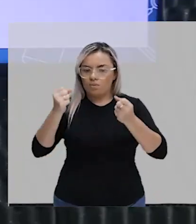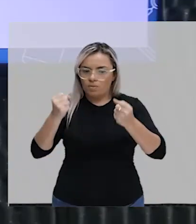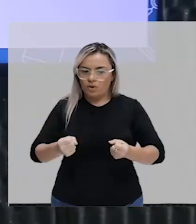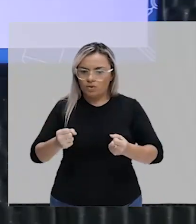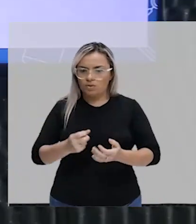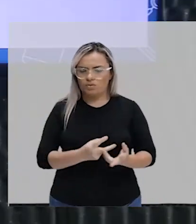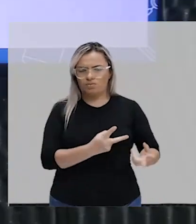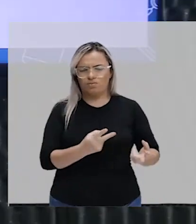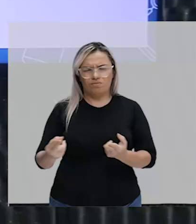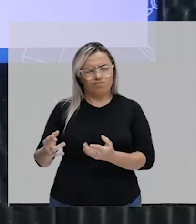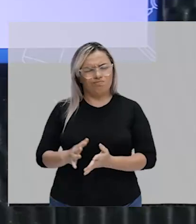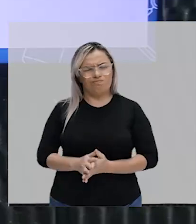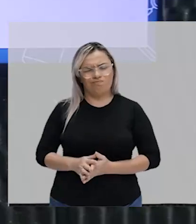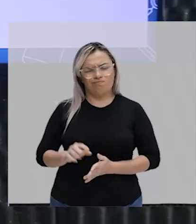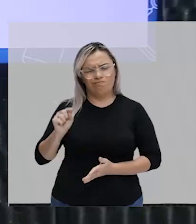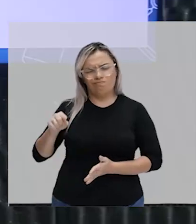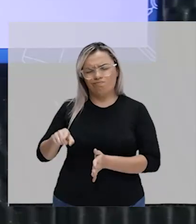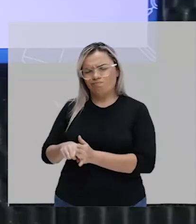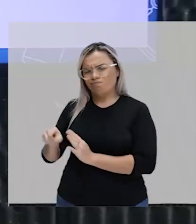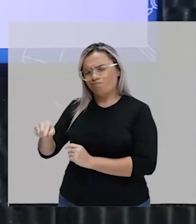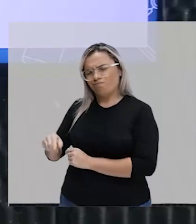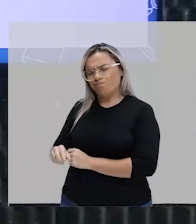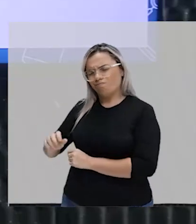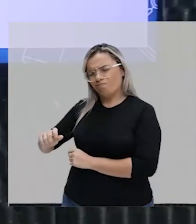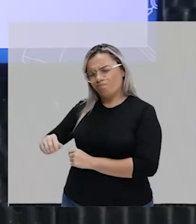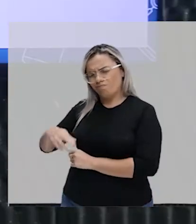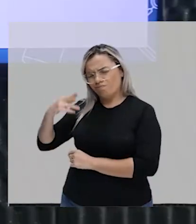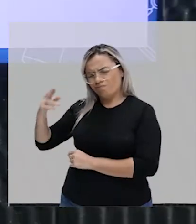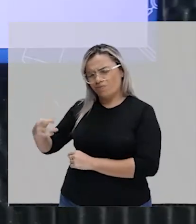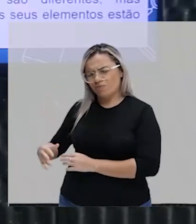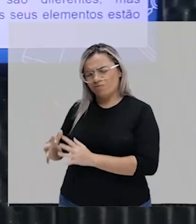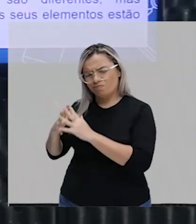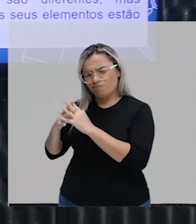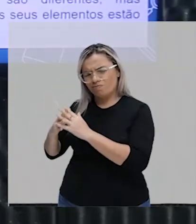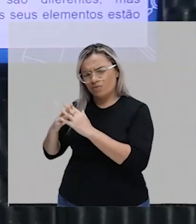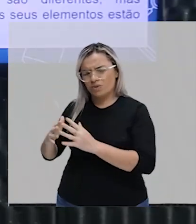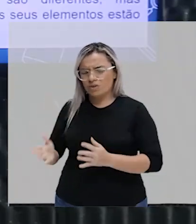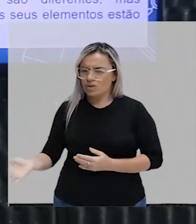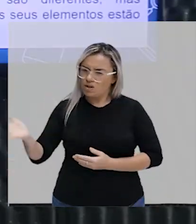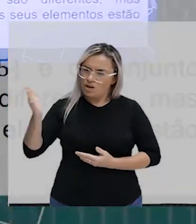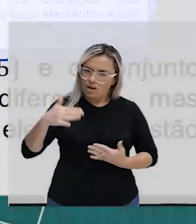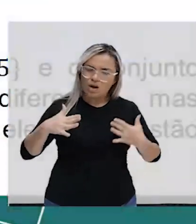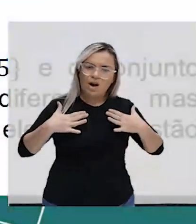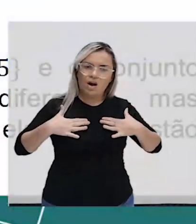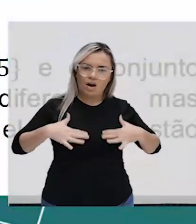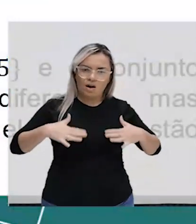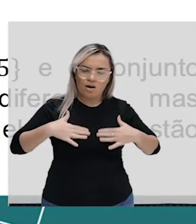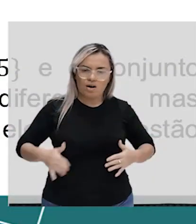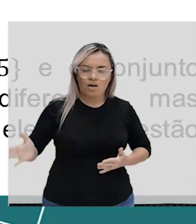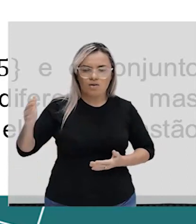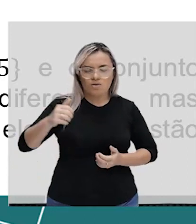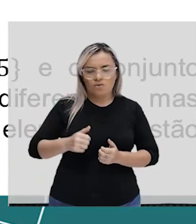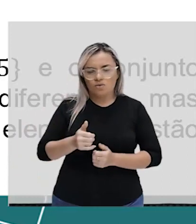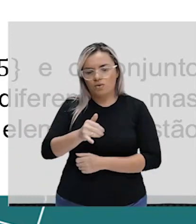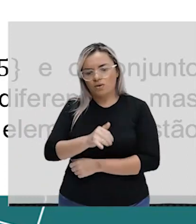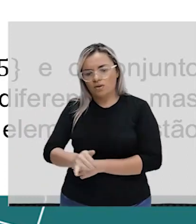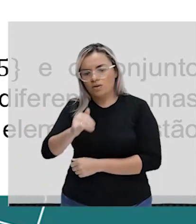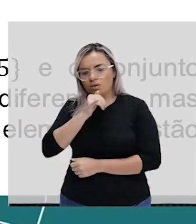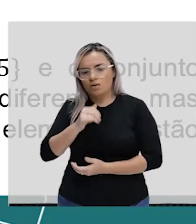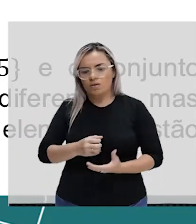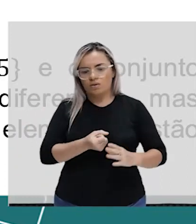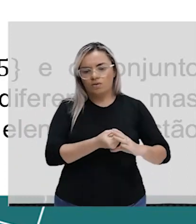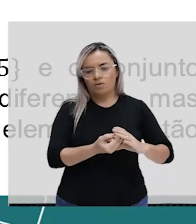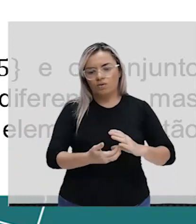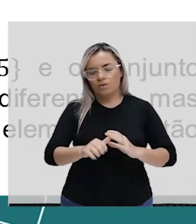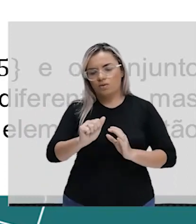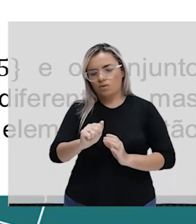iguais. Renata, esse negócio está bem confuso, né? Calma. Acompanha comigo o exemplo. Olha só. Olha esse conjunto A. A é